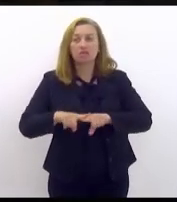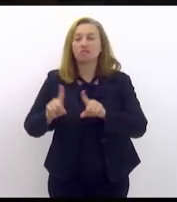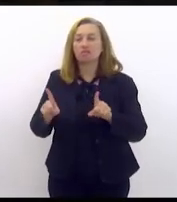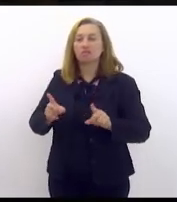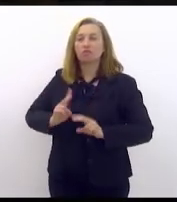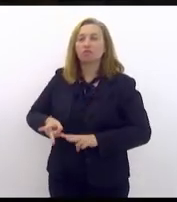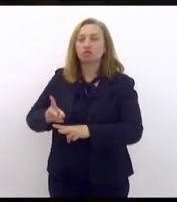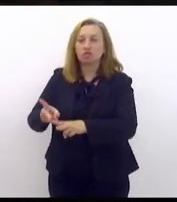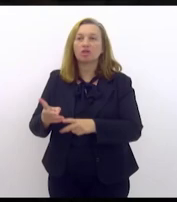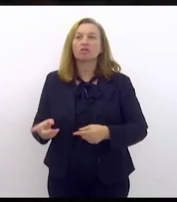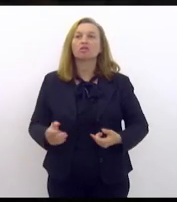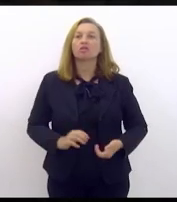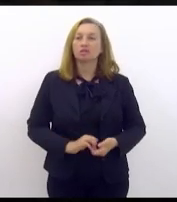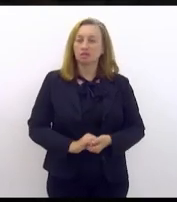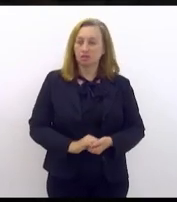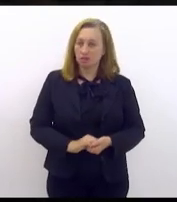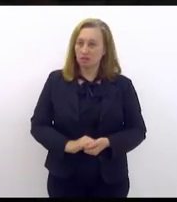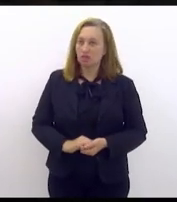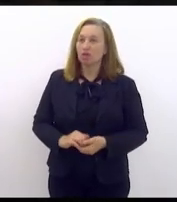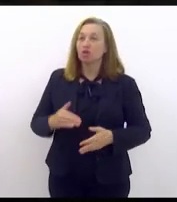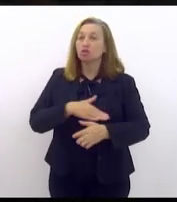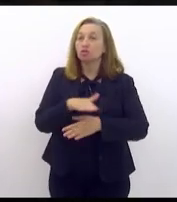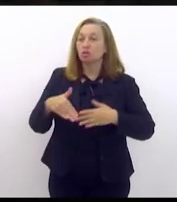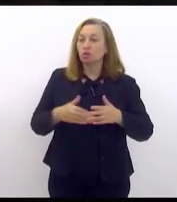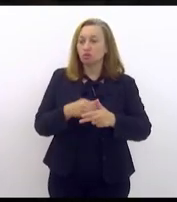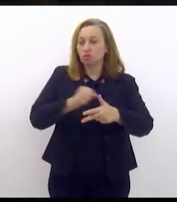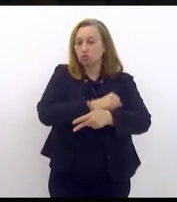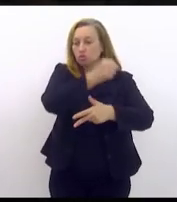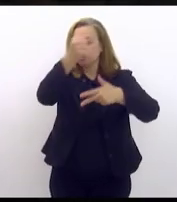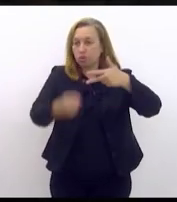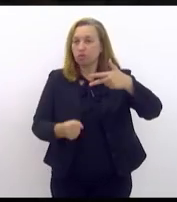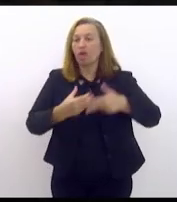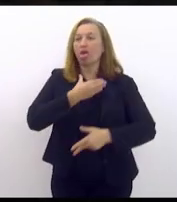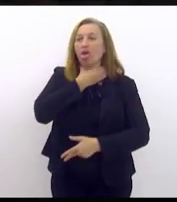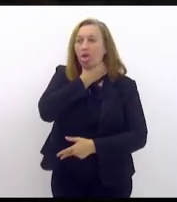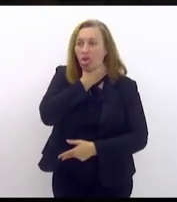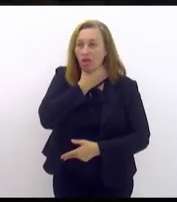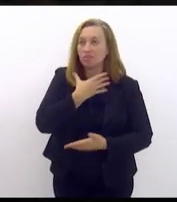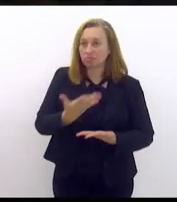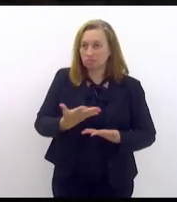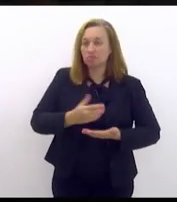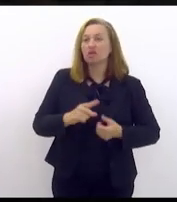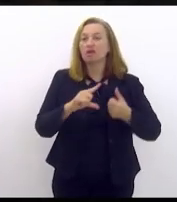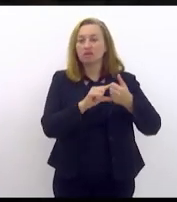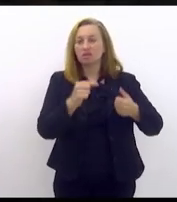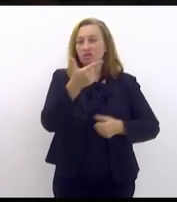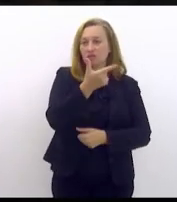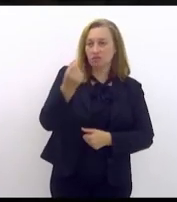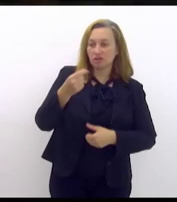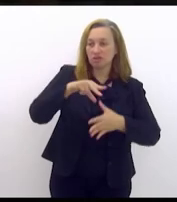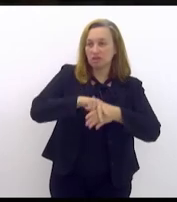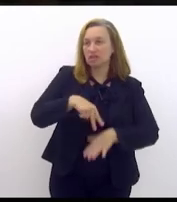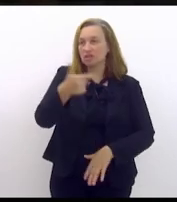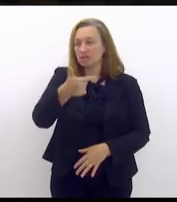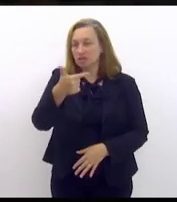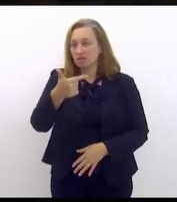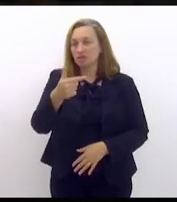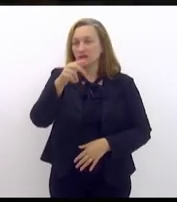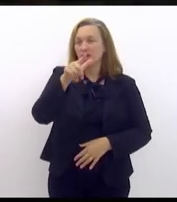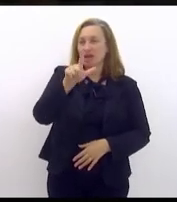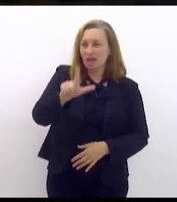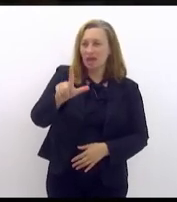aí praticamente os poderes enforcados pelo artigo 20, inciso 2º da